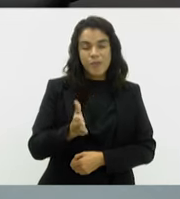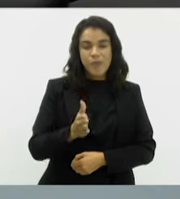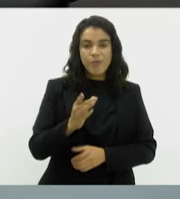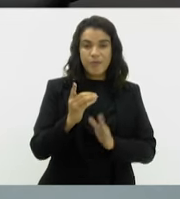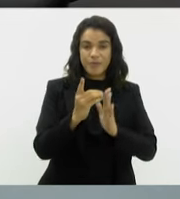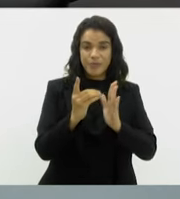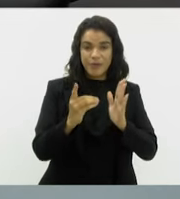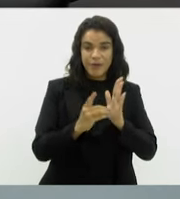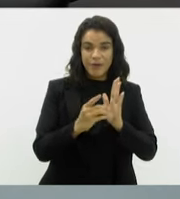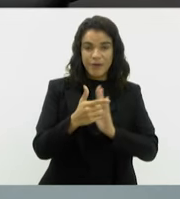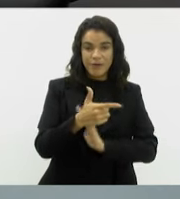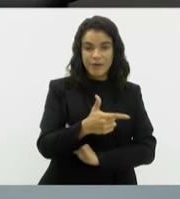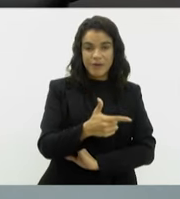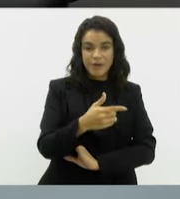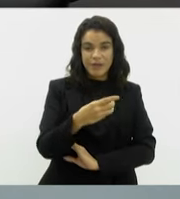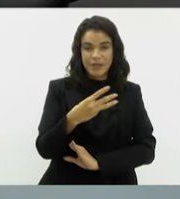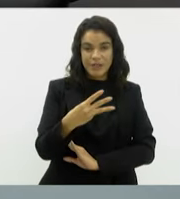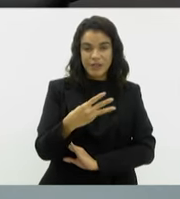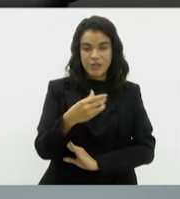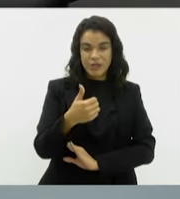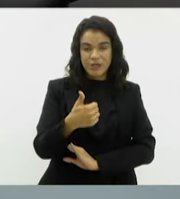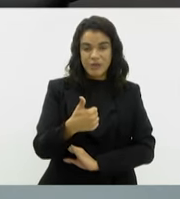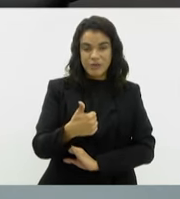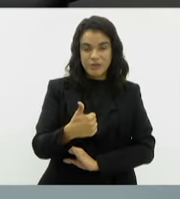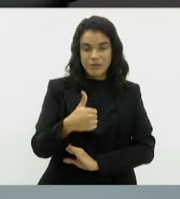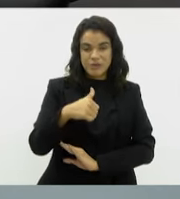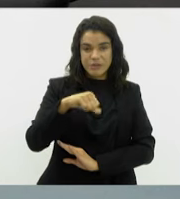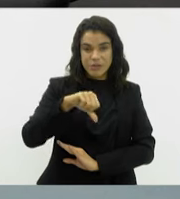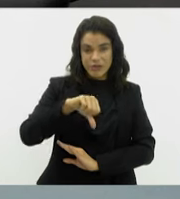decreto 23.950.